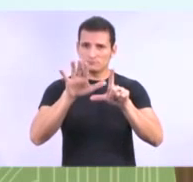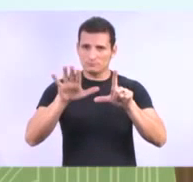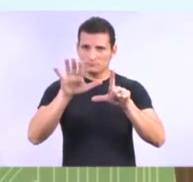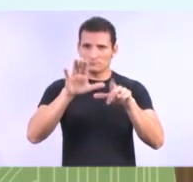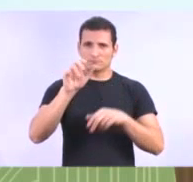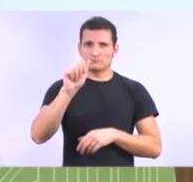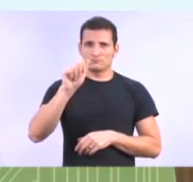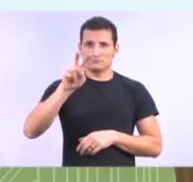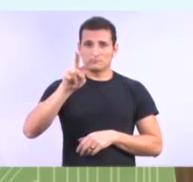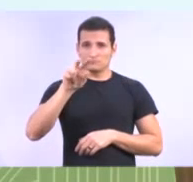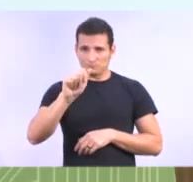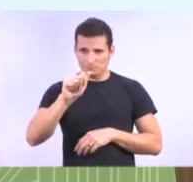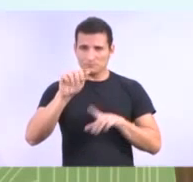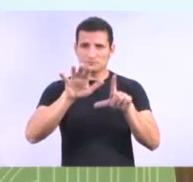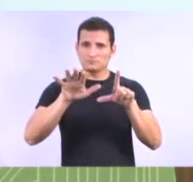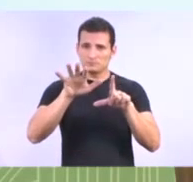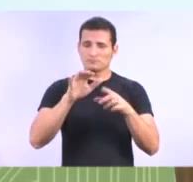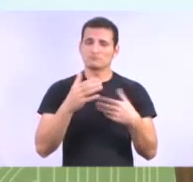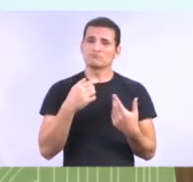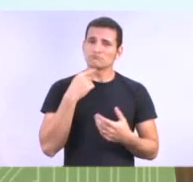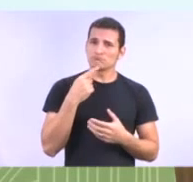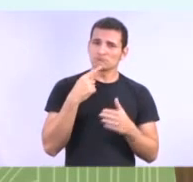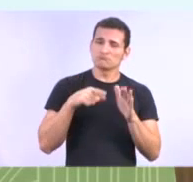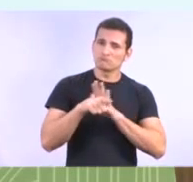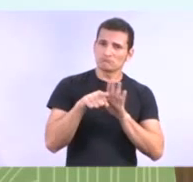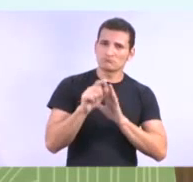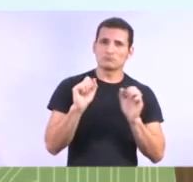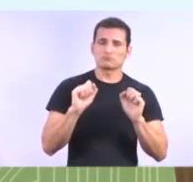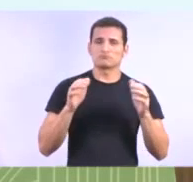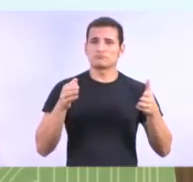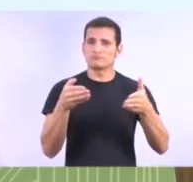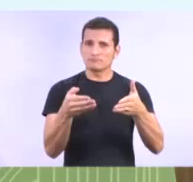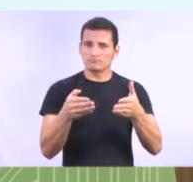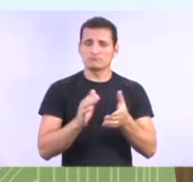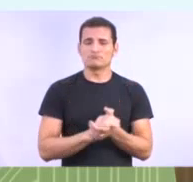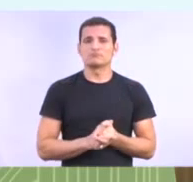dúvidas no chat, nos fóruns e vamos conversando cada vez